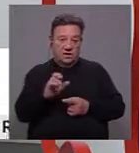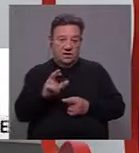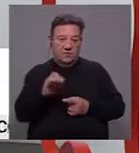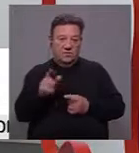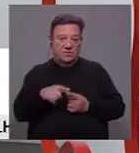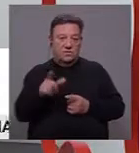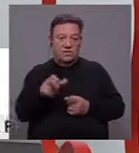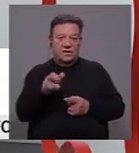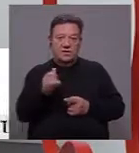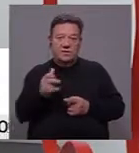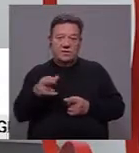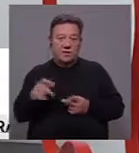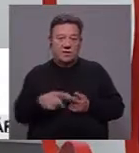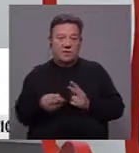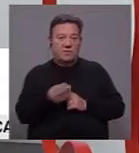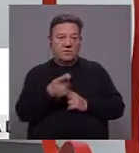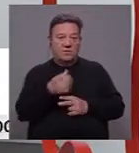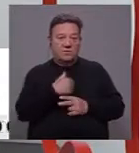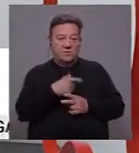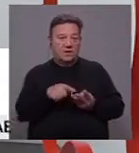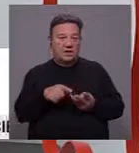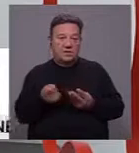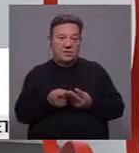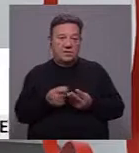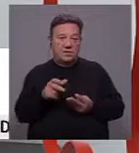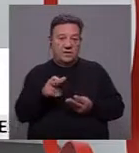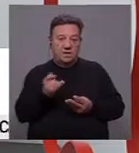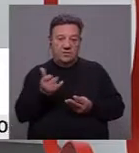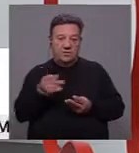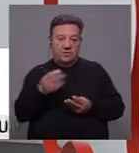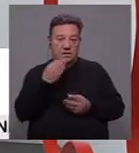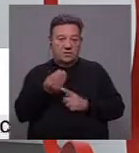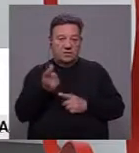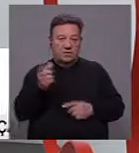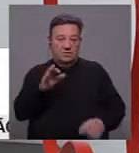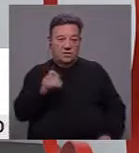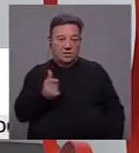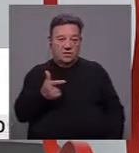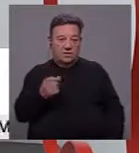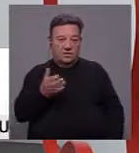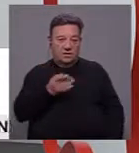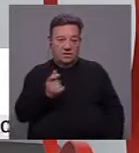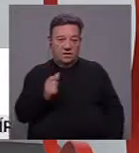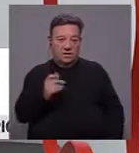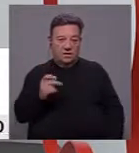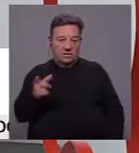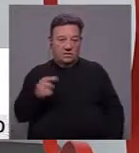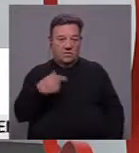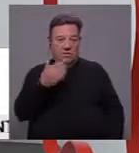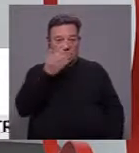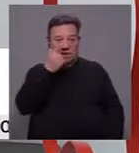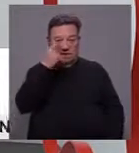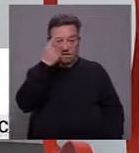da Ribeira, quer no Monumento ao Empresário, ou então aqui mais próximo da Reitoria, por exemplo, a estátua Humberto Delgado. Este é a outra